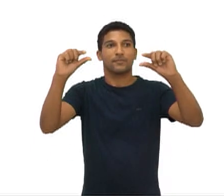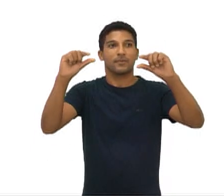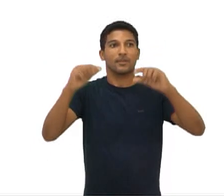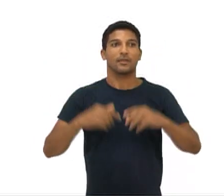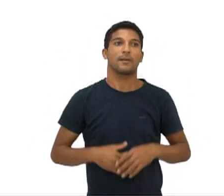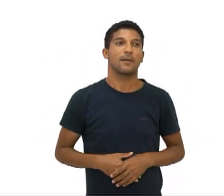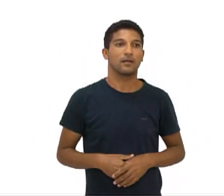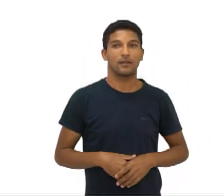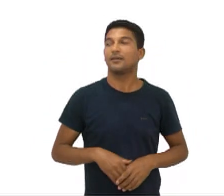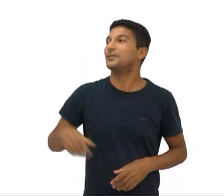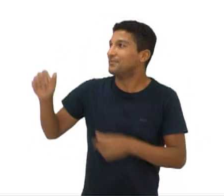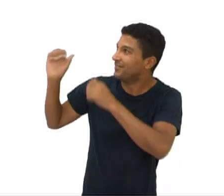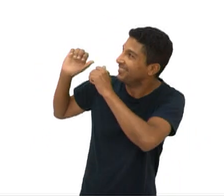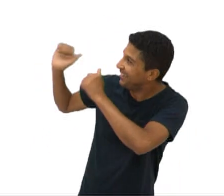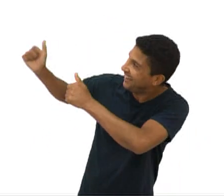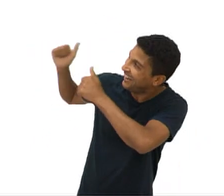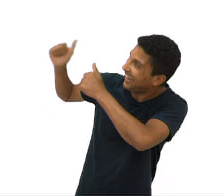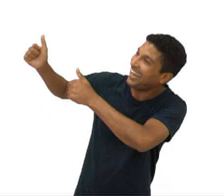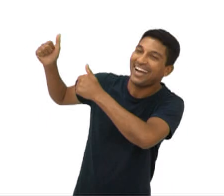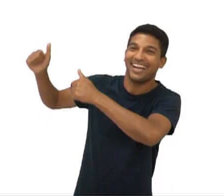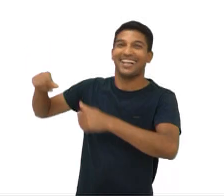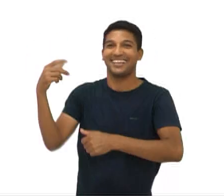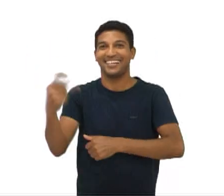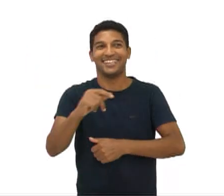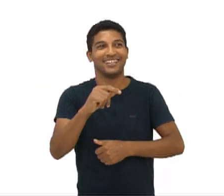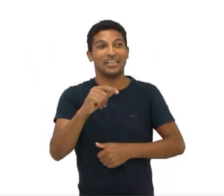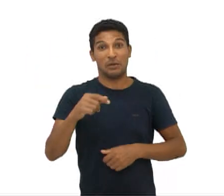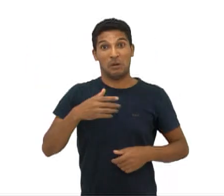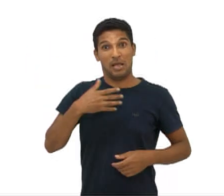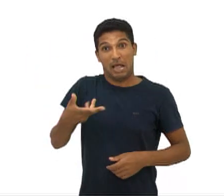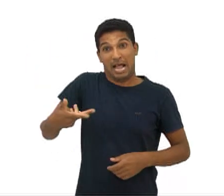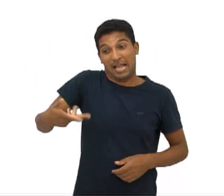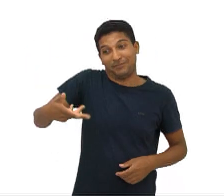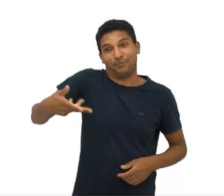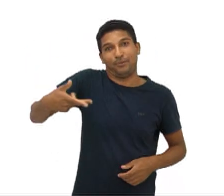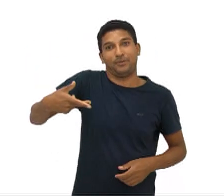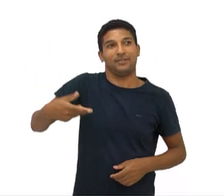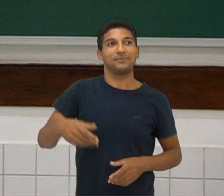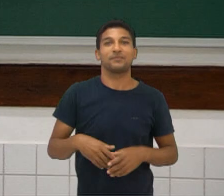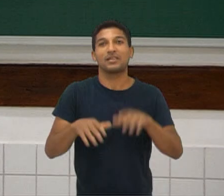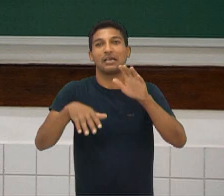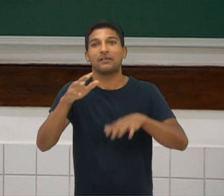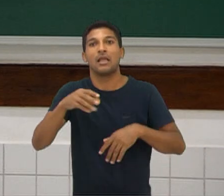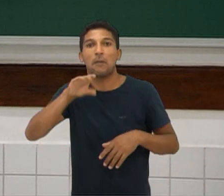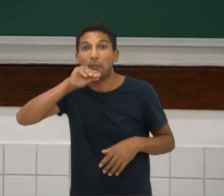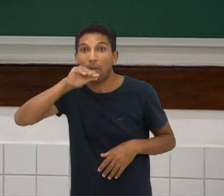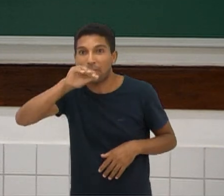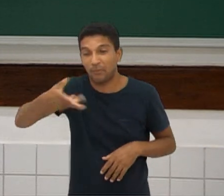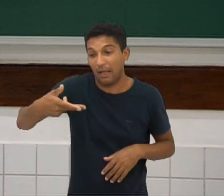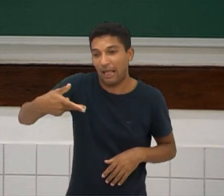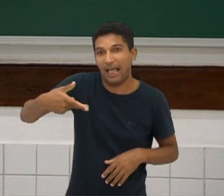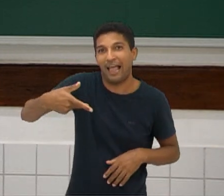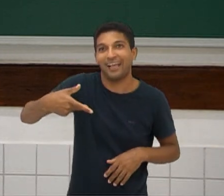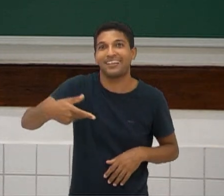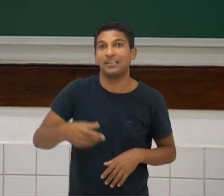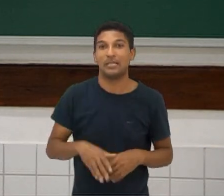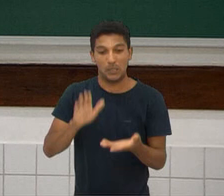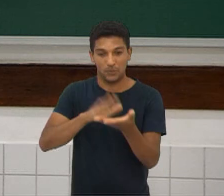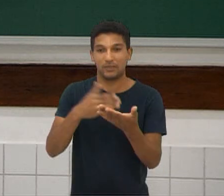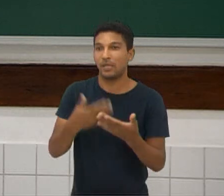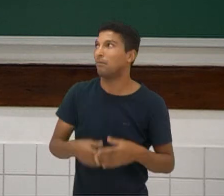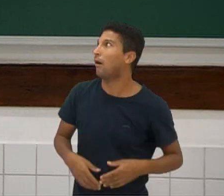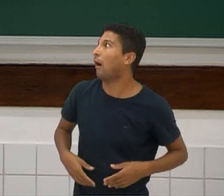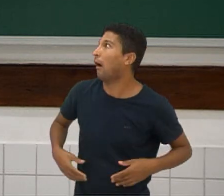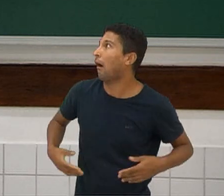emite, vou devagar, tá, Isaías? Fica tranquilo. Às vezes, gente, é sério, às vezes eu acelero, daí eu olho